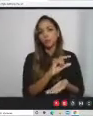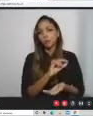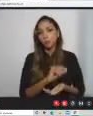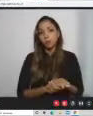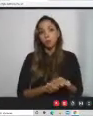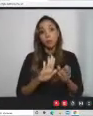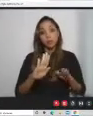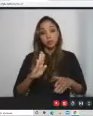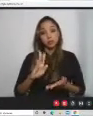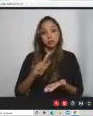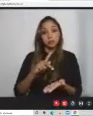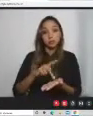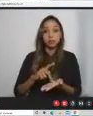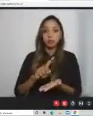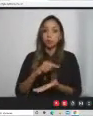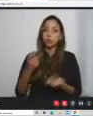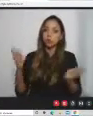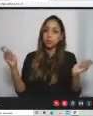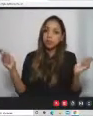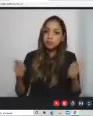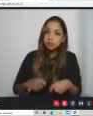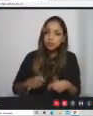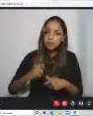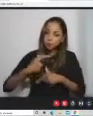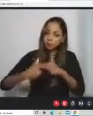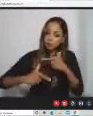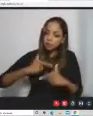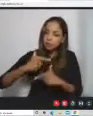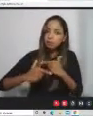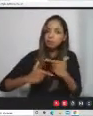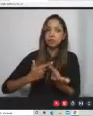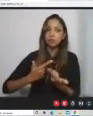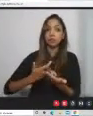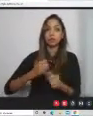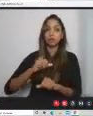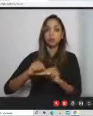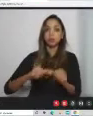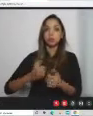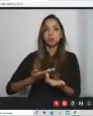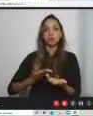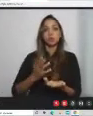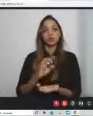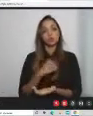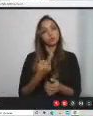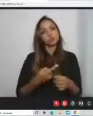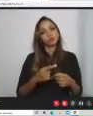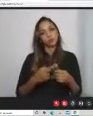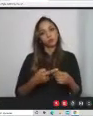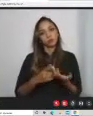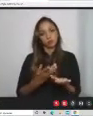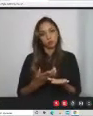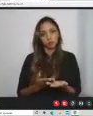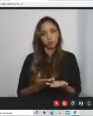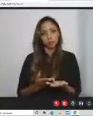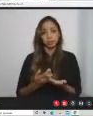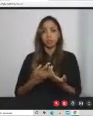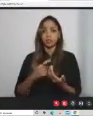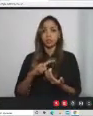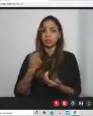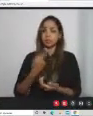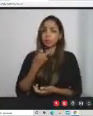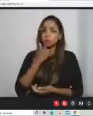de trabalhar uma mitigação dessa realidade no nosso município. E para que a gente comece a fazer isso, para que a gente dê um